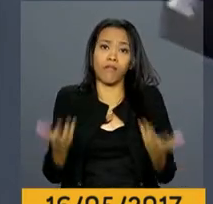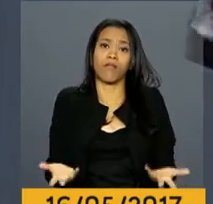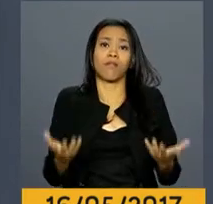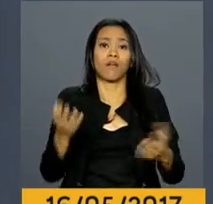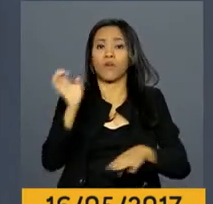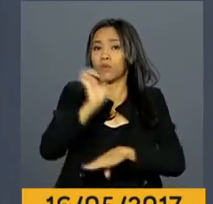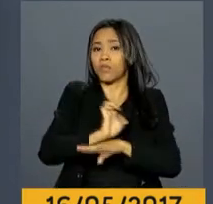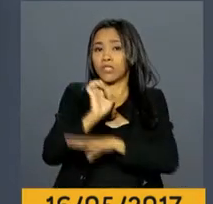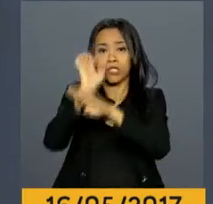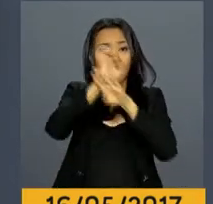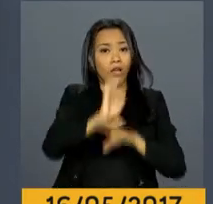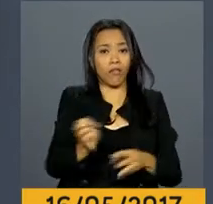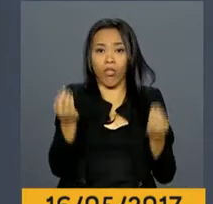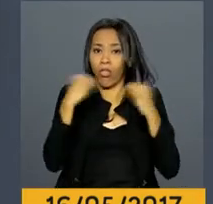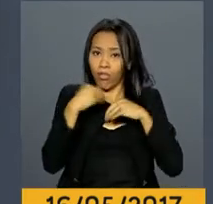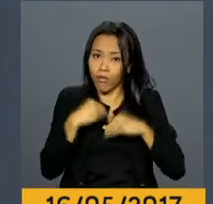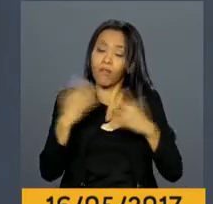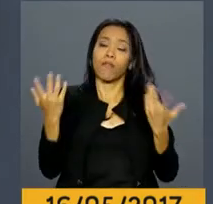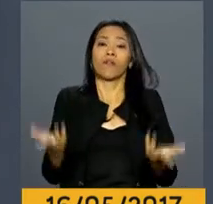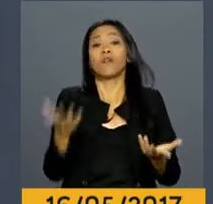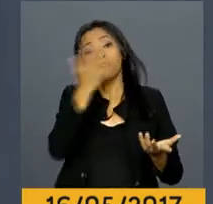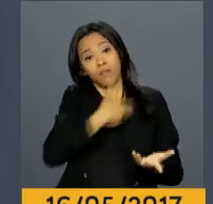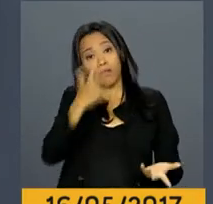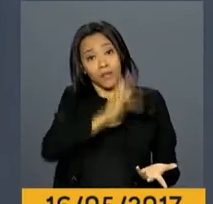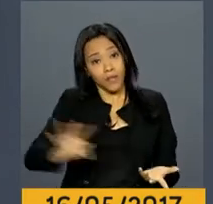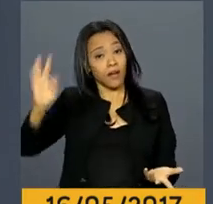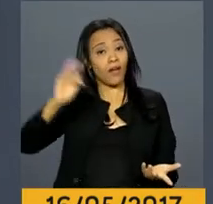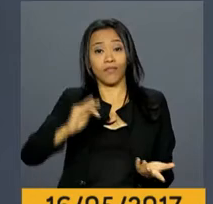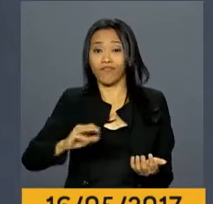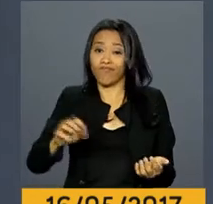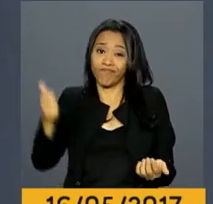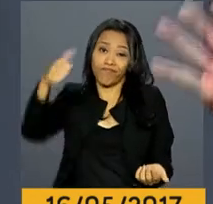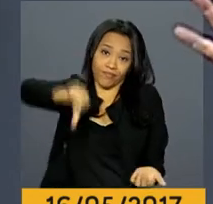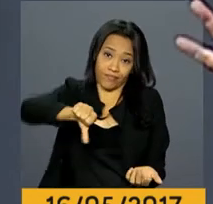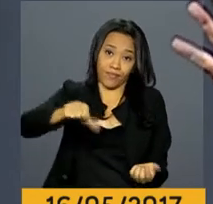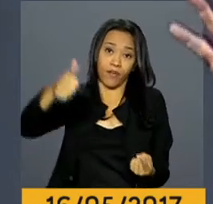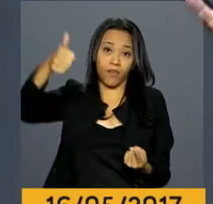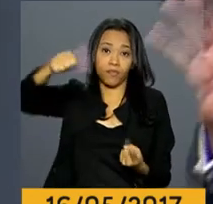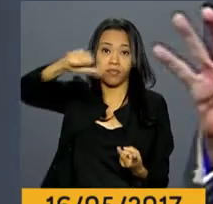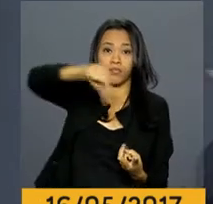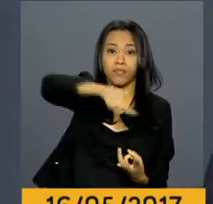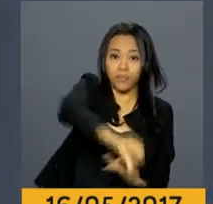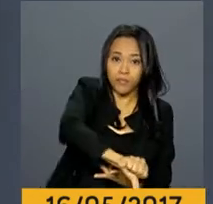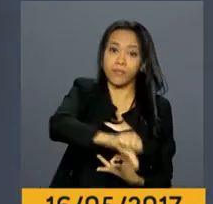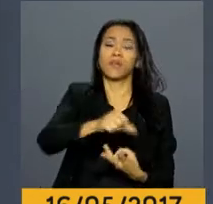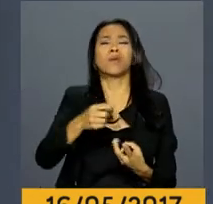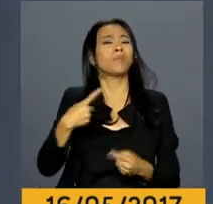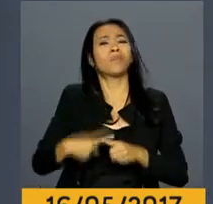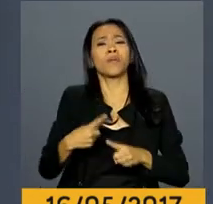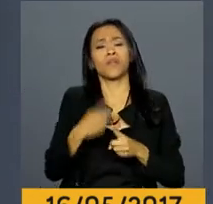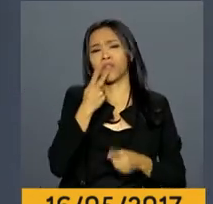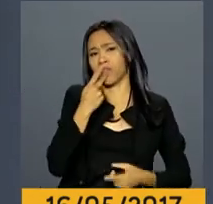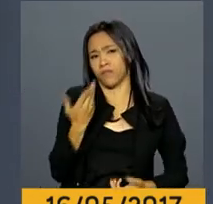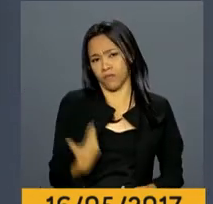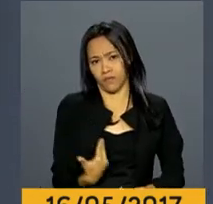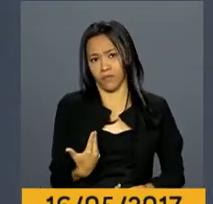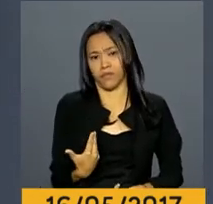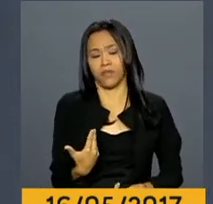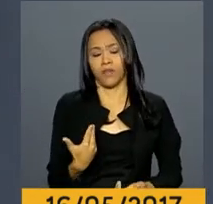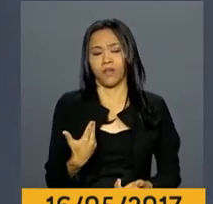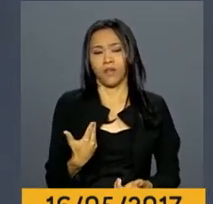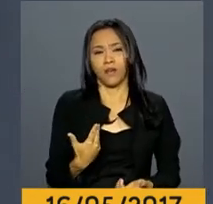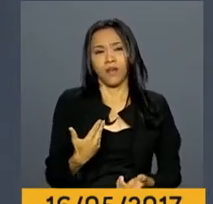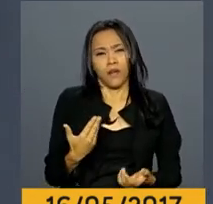Estado não será forte e a União forte não será. Então, por que é que eu estou dizendo isso? Porque eu daria